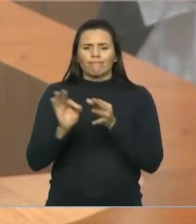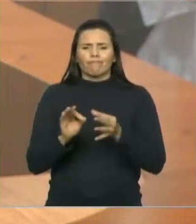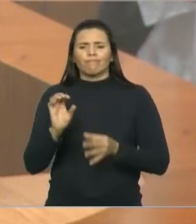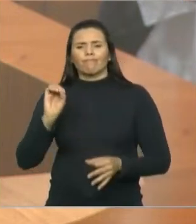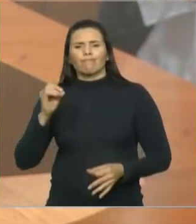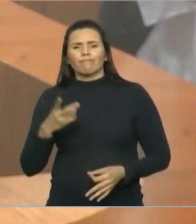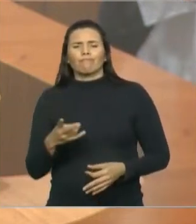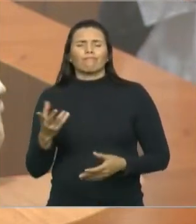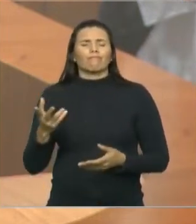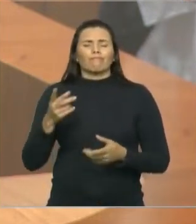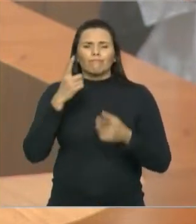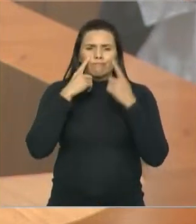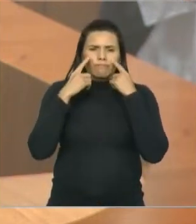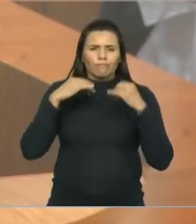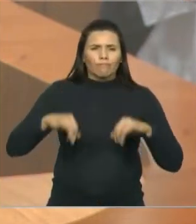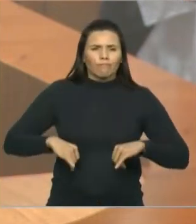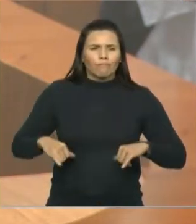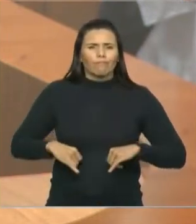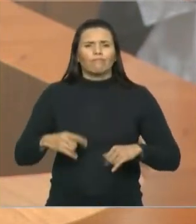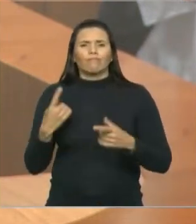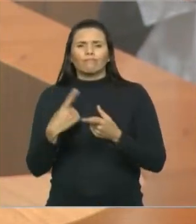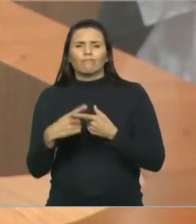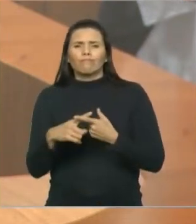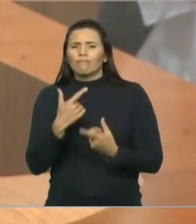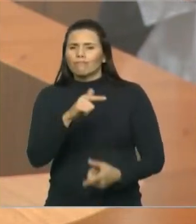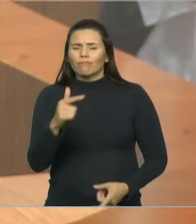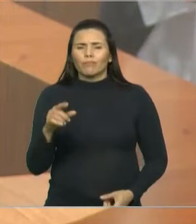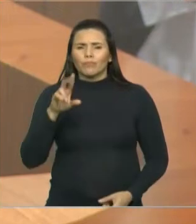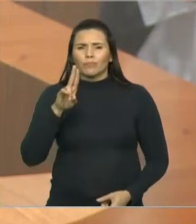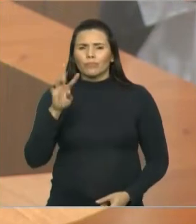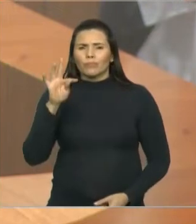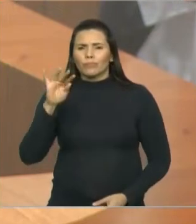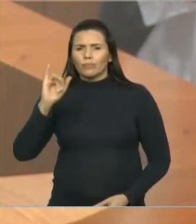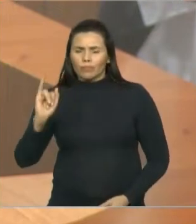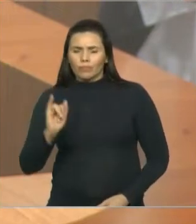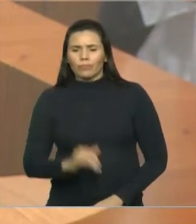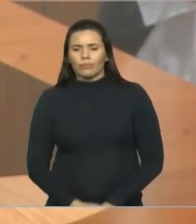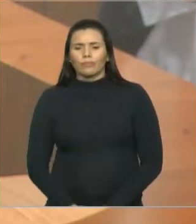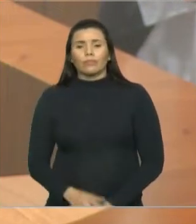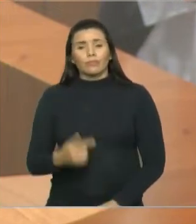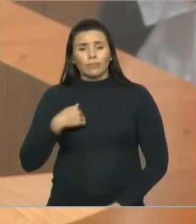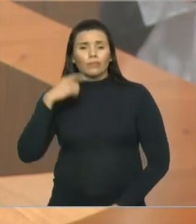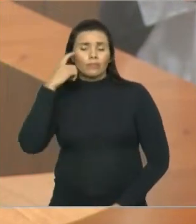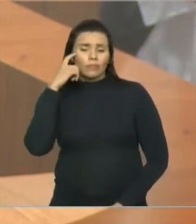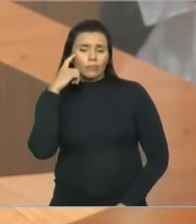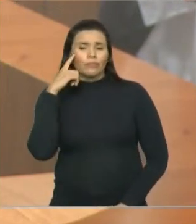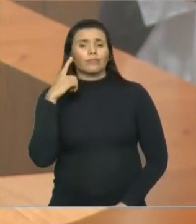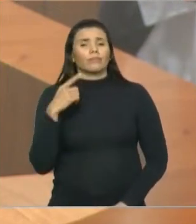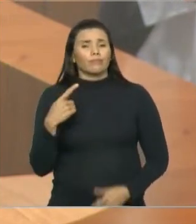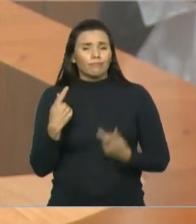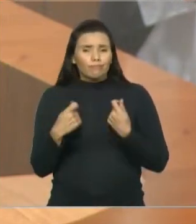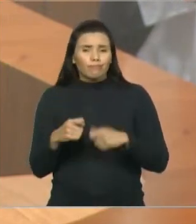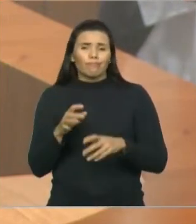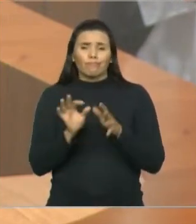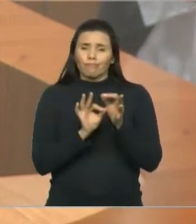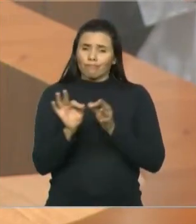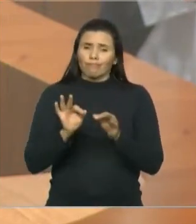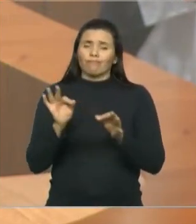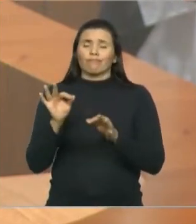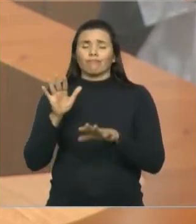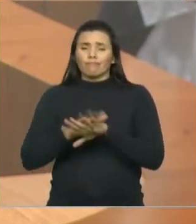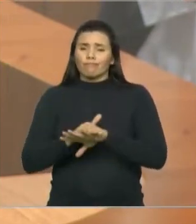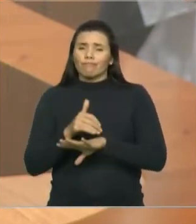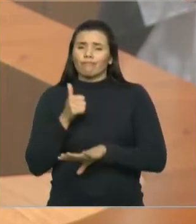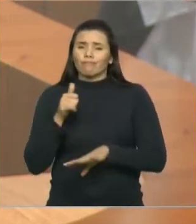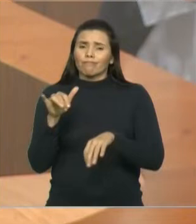alta complexidade, quando a gente não consegue organizar essa rede. E isso tem que passar exatamente por todo